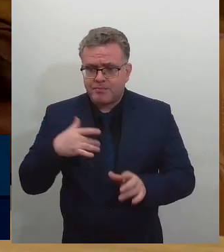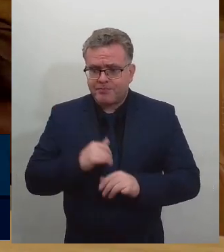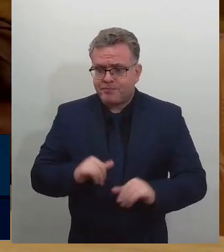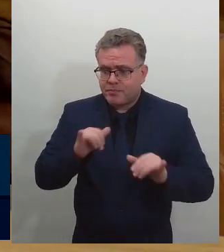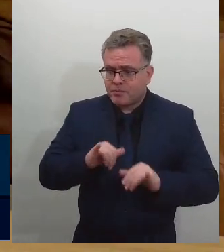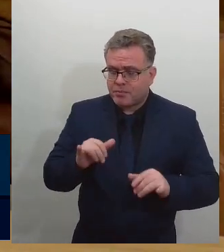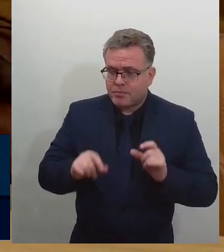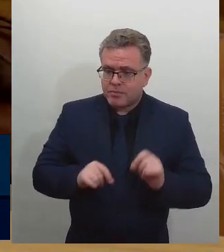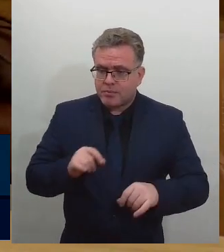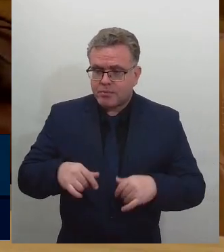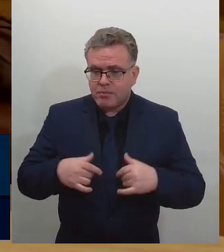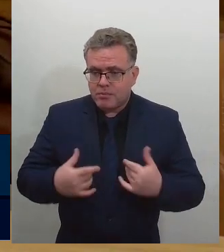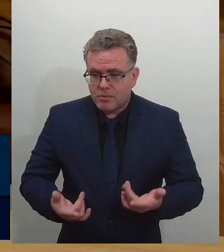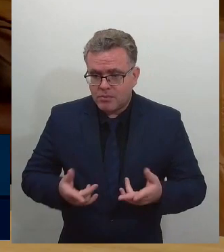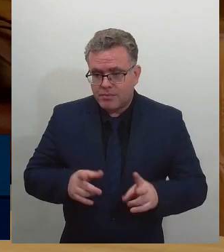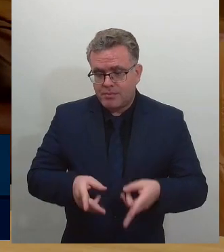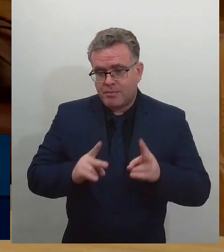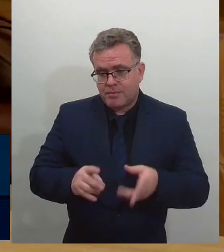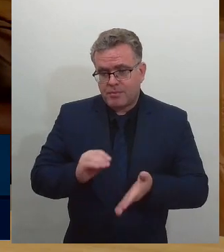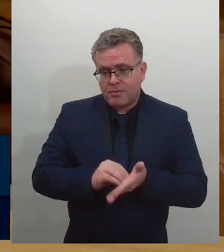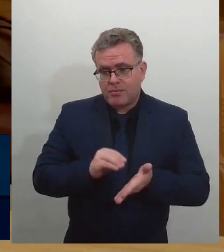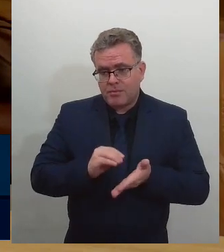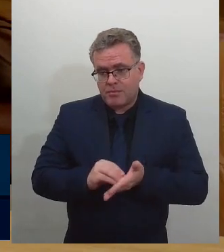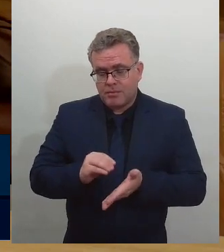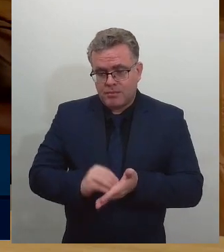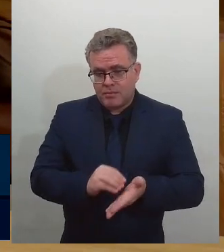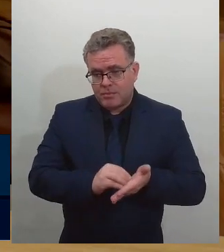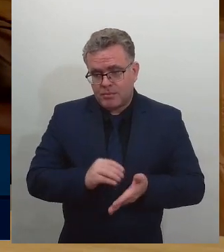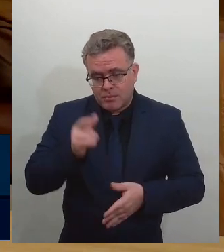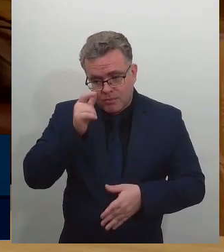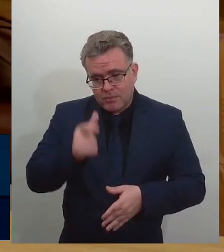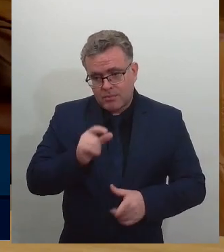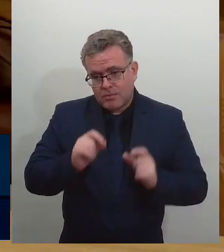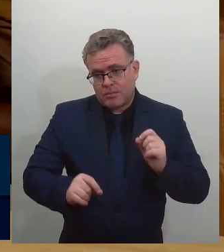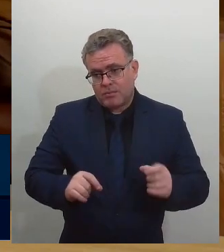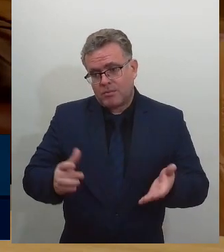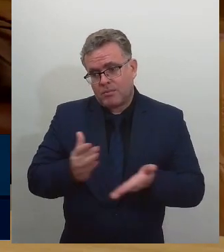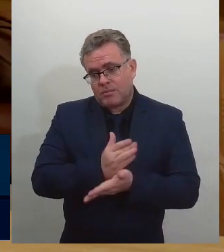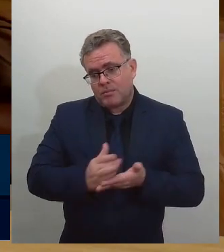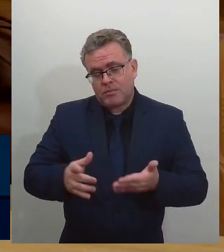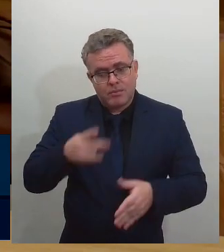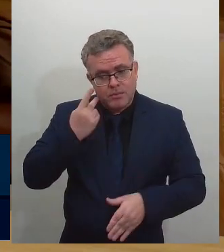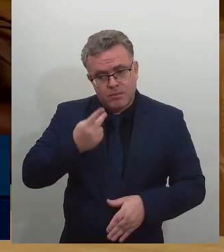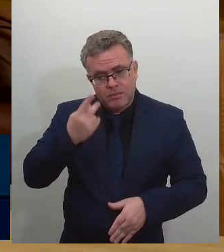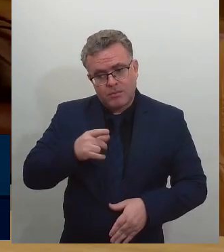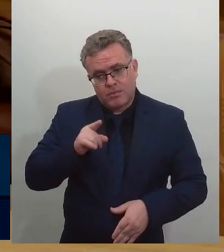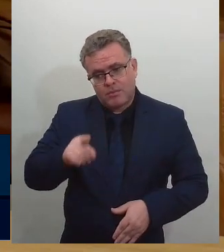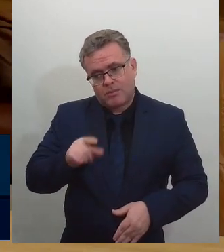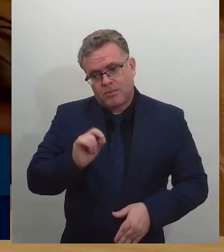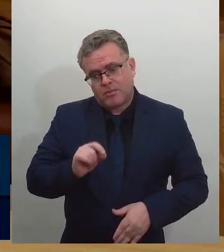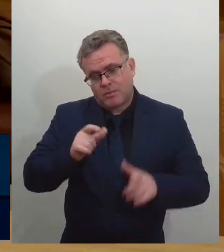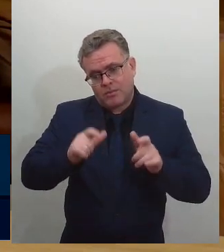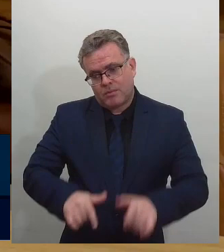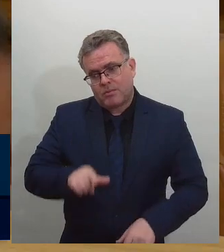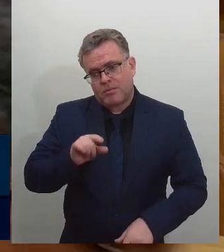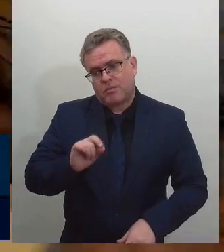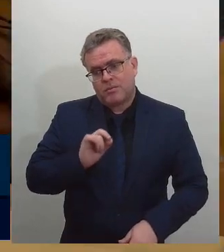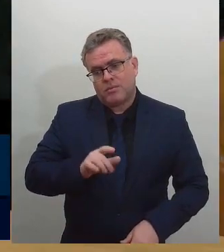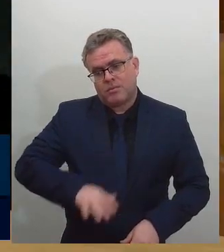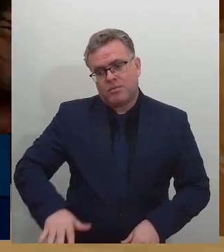uma falta de interesse também de alguns políticos daquela região, da região do sertão